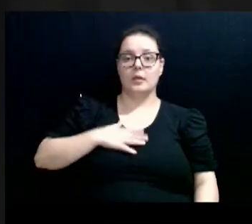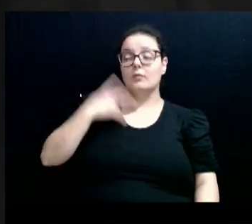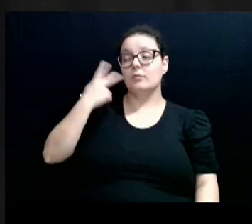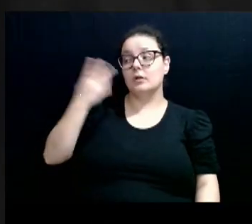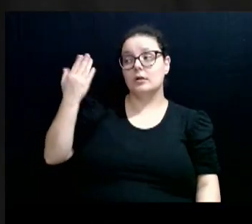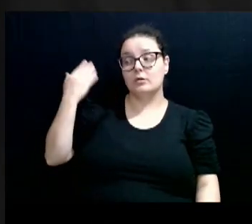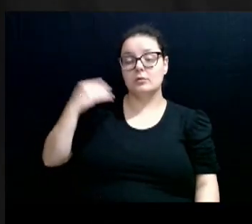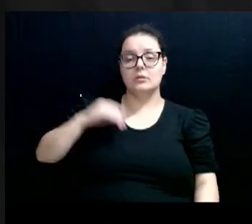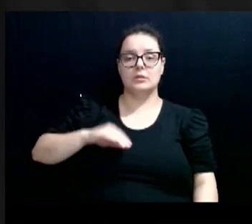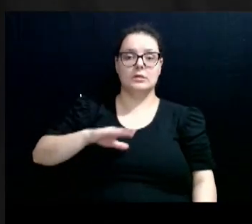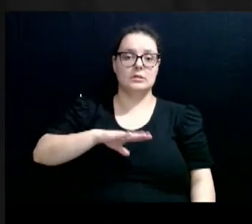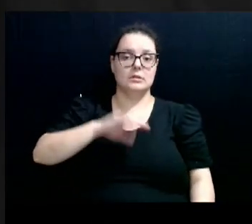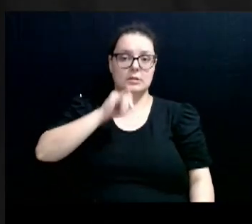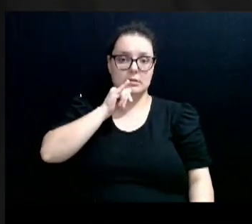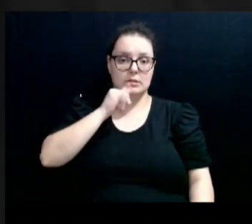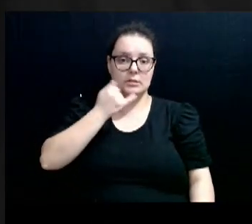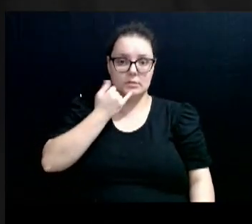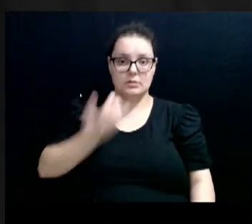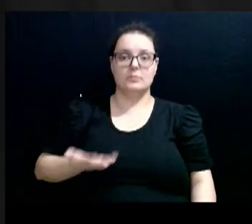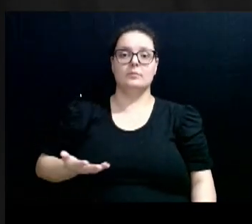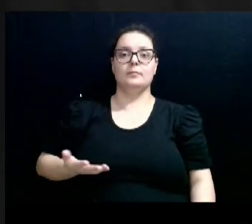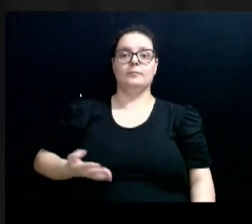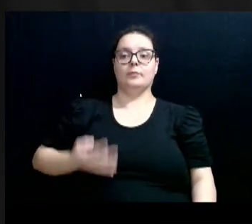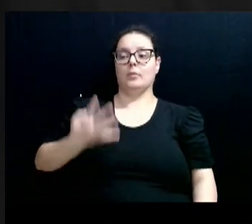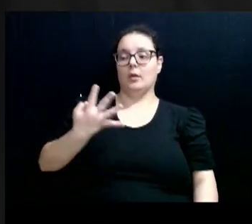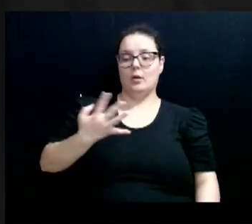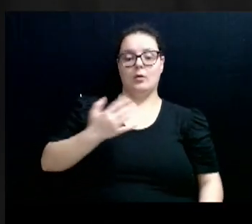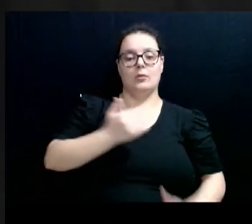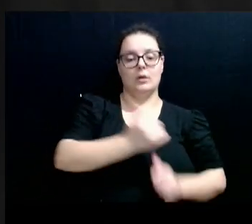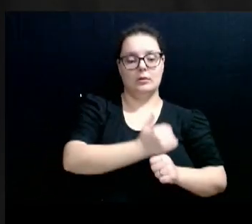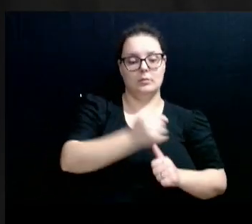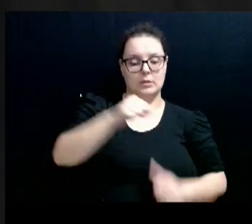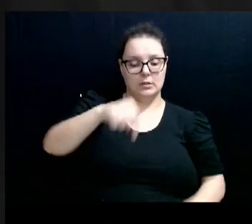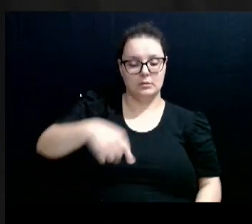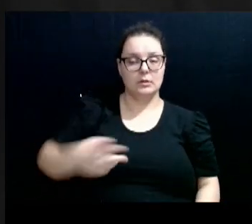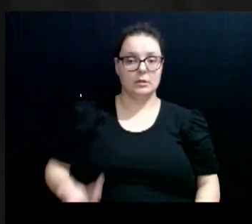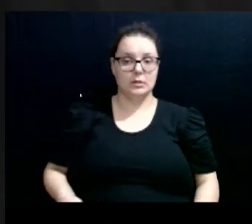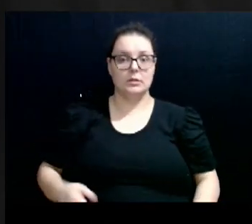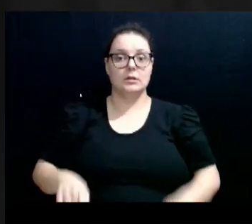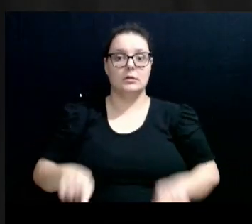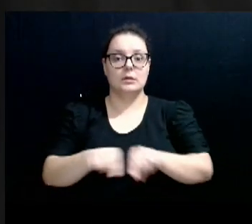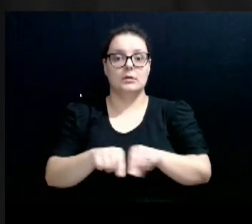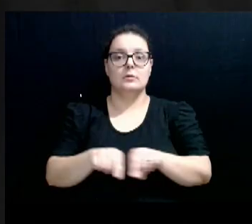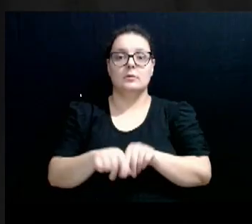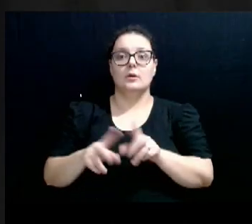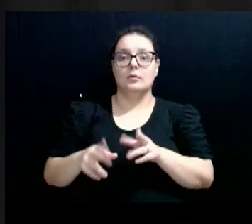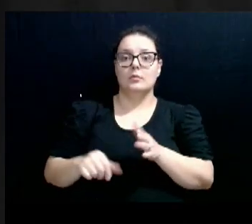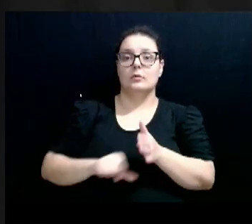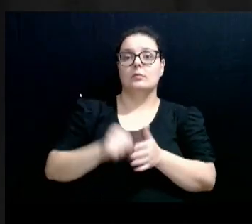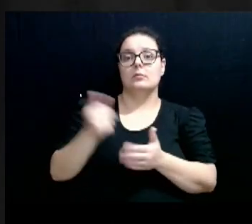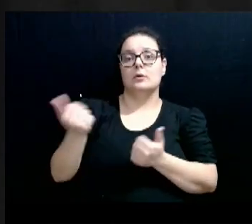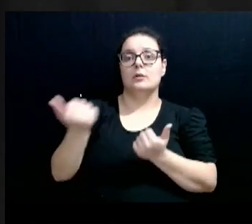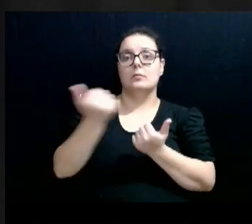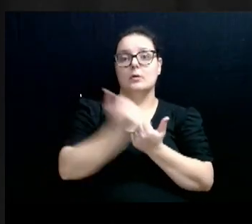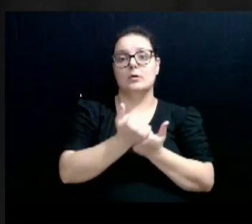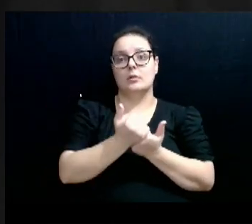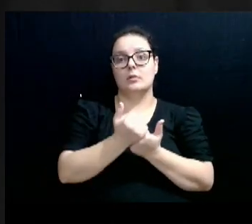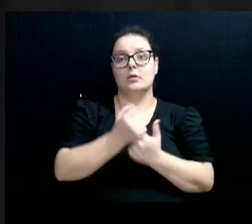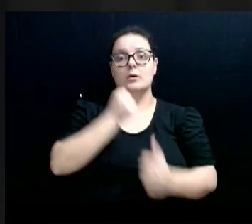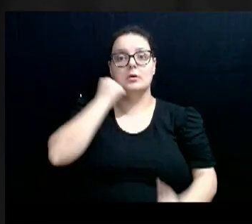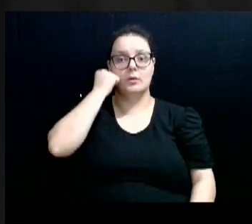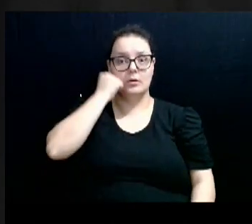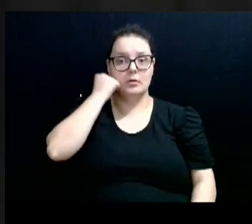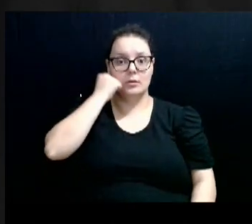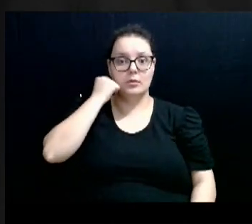4 consecutivos aqui na nossa cidade, e também eu estou como primeiro suplente do senador astronauta